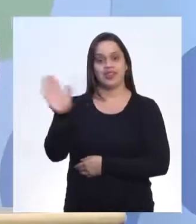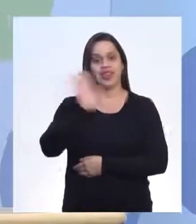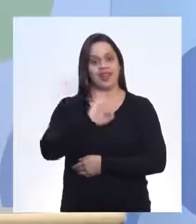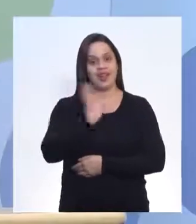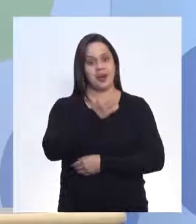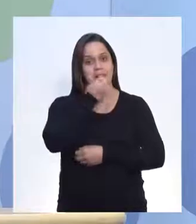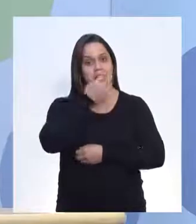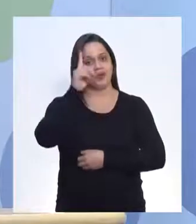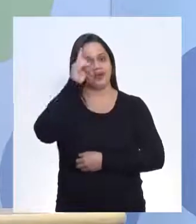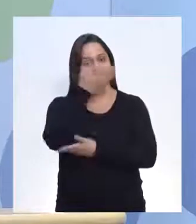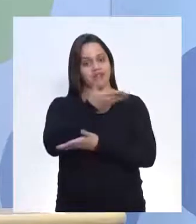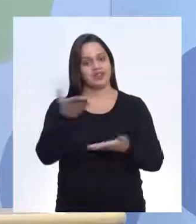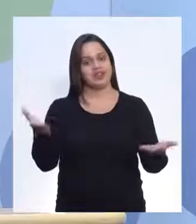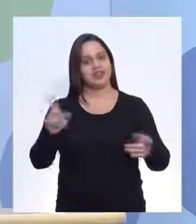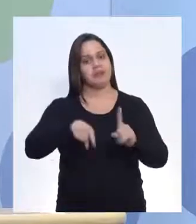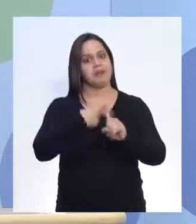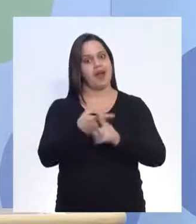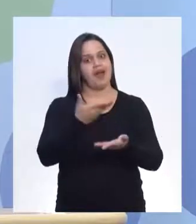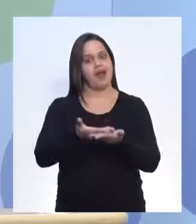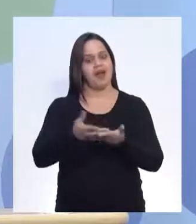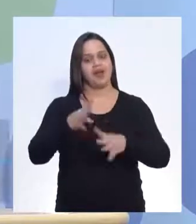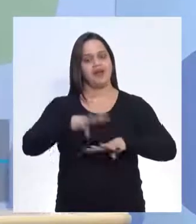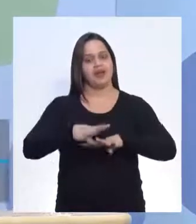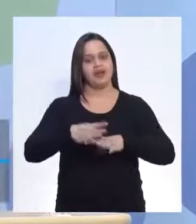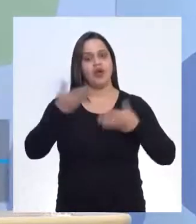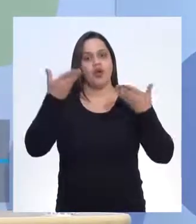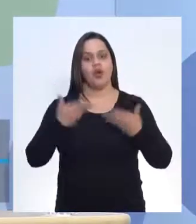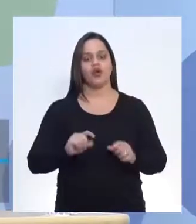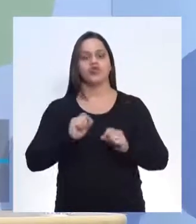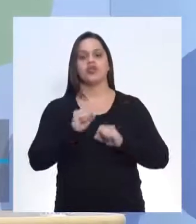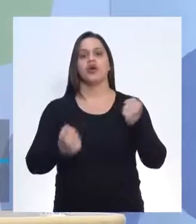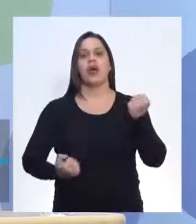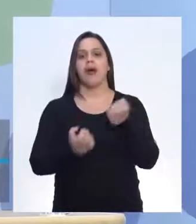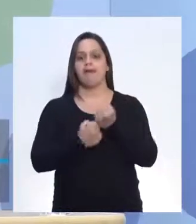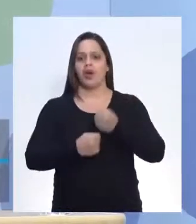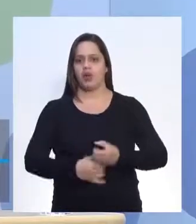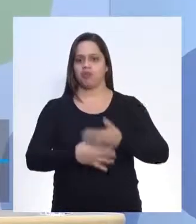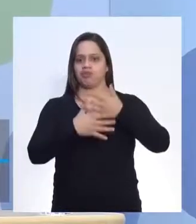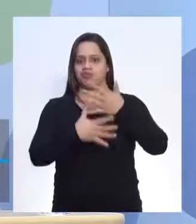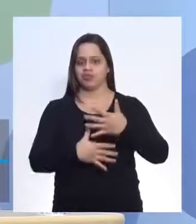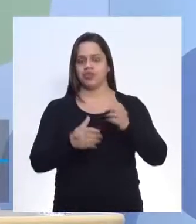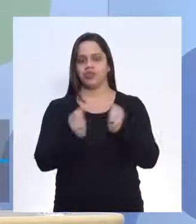aula de matemática. Meu nome é Jonas, vou ser hoje o porta-voz de vocês aqui no chat,